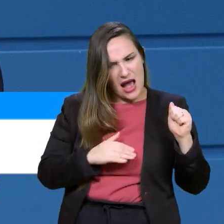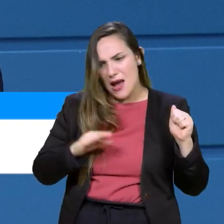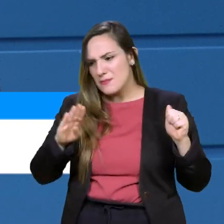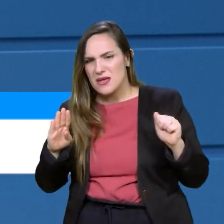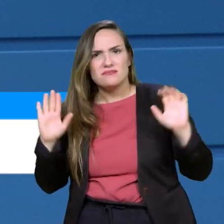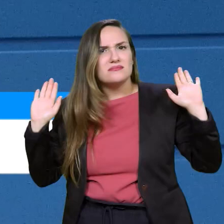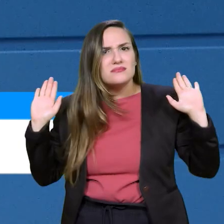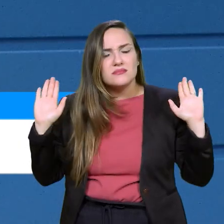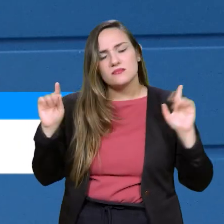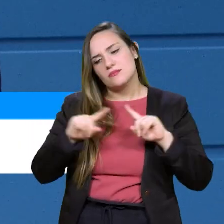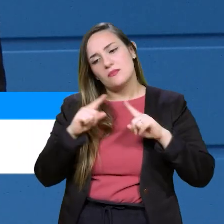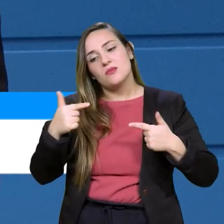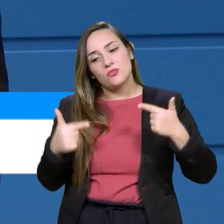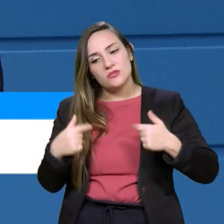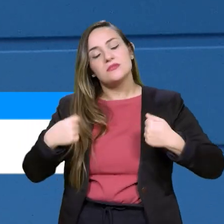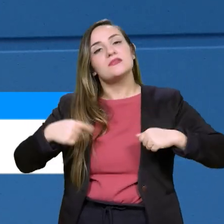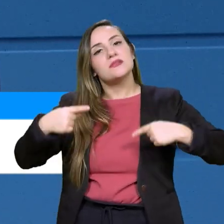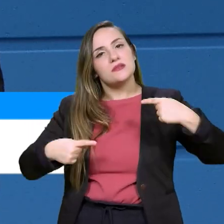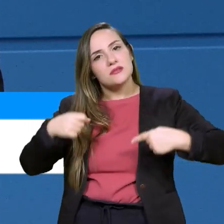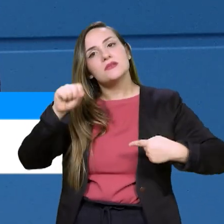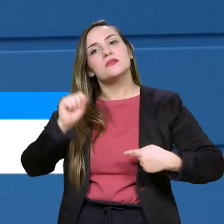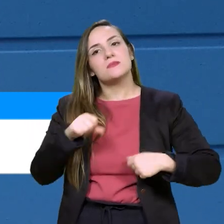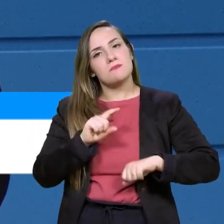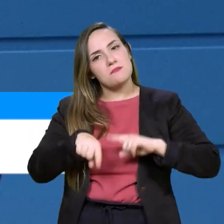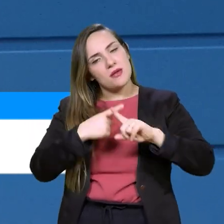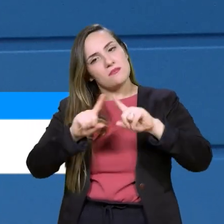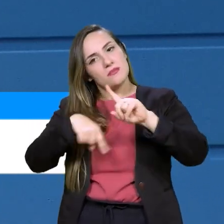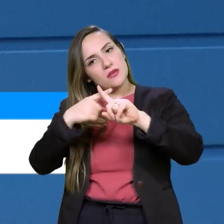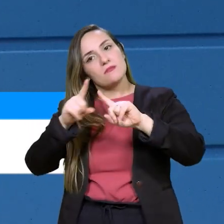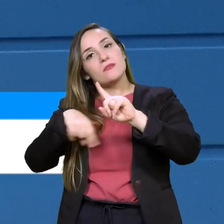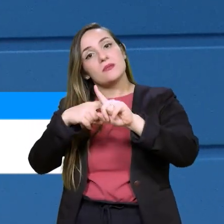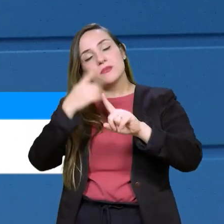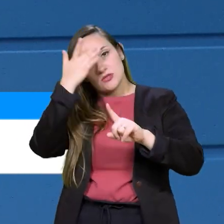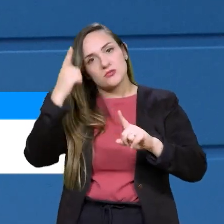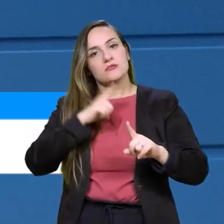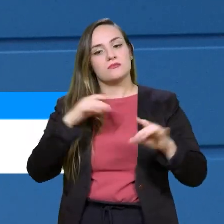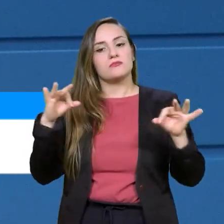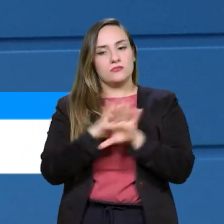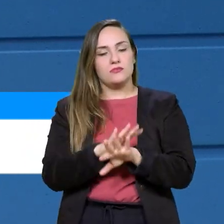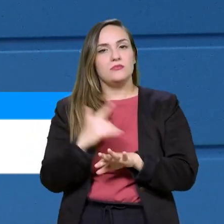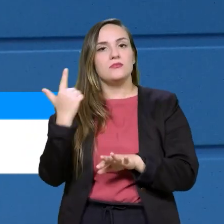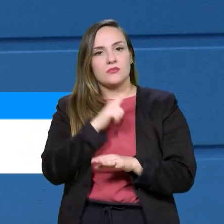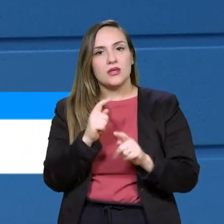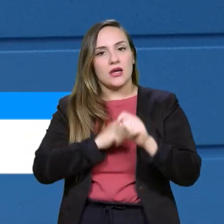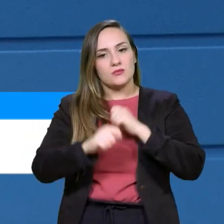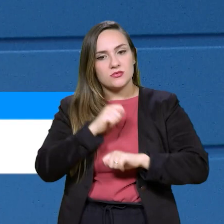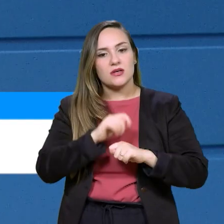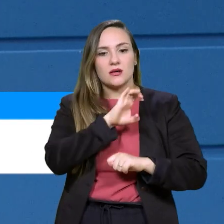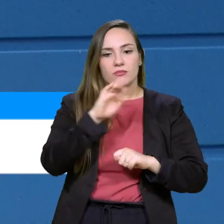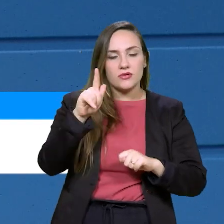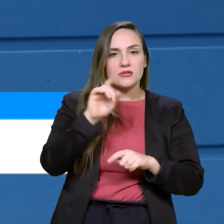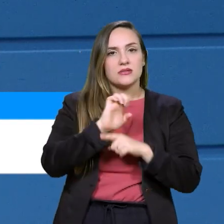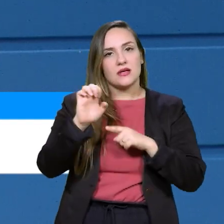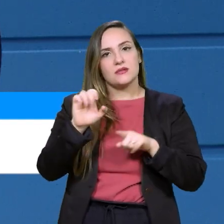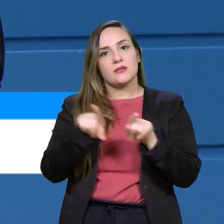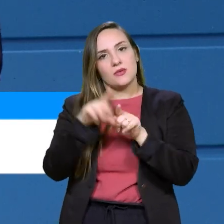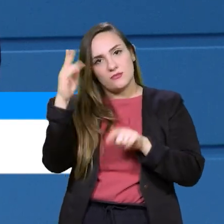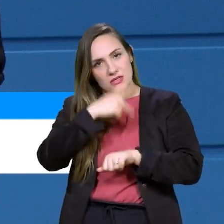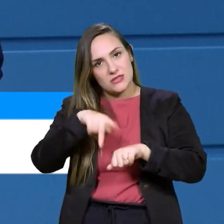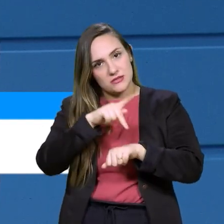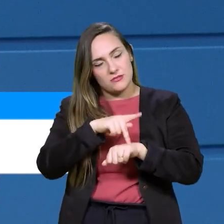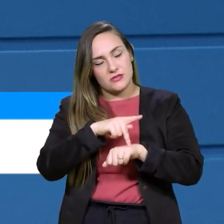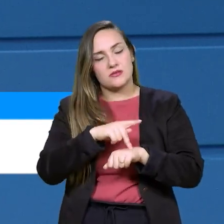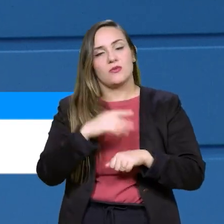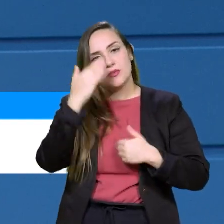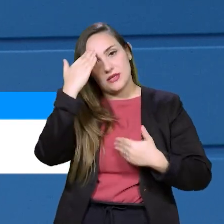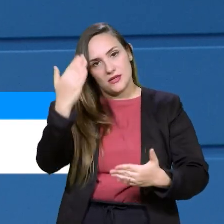goela abaixo, o candidato dele, candidato A ou candidato B. Mas a política, sim, ela tem que ser discutida cada vez mais para que a gente tenha pessoas